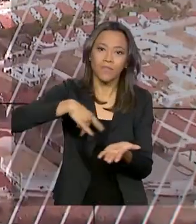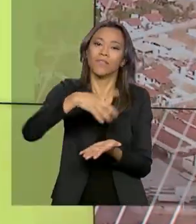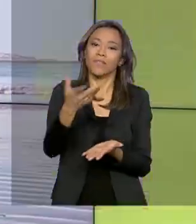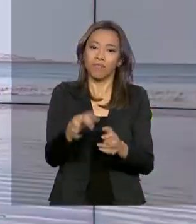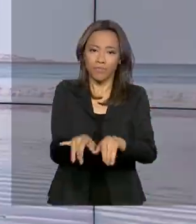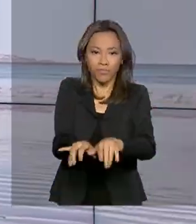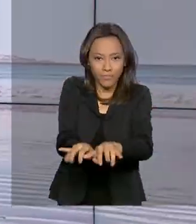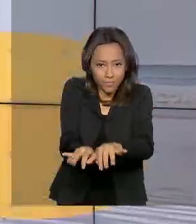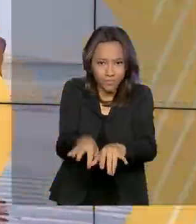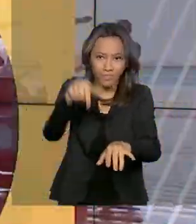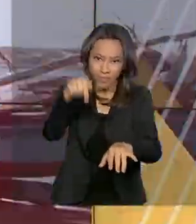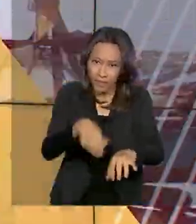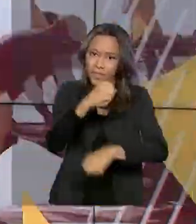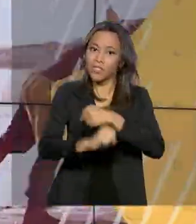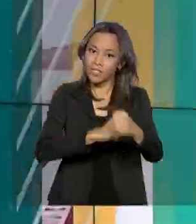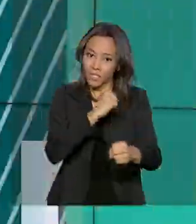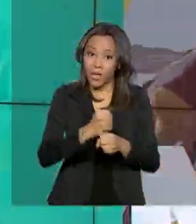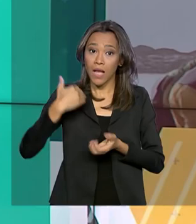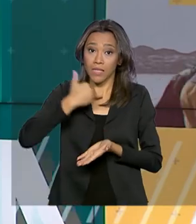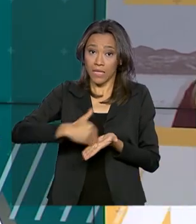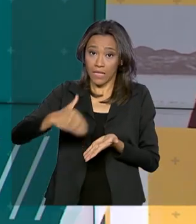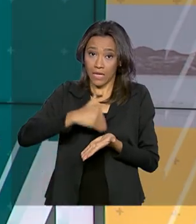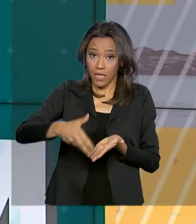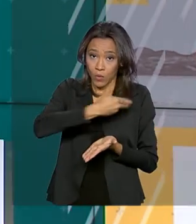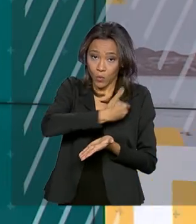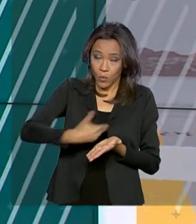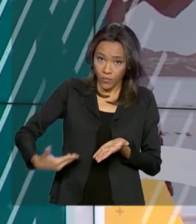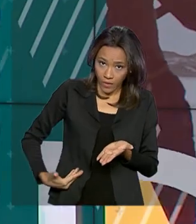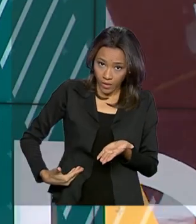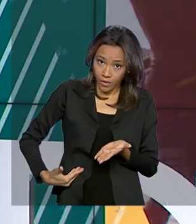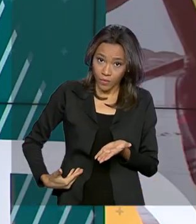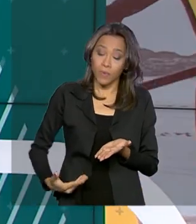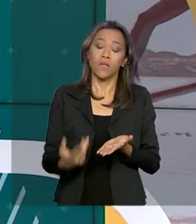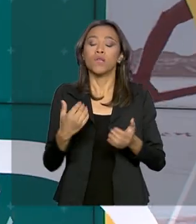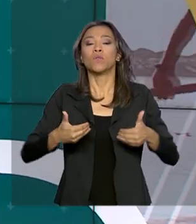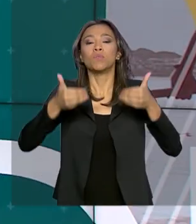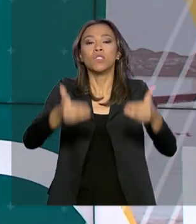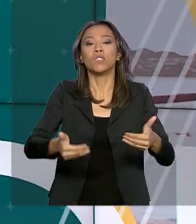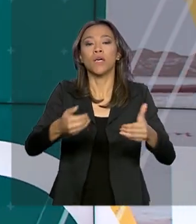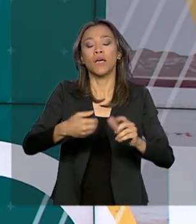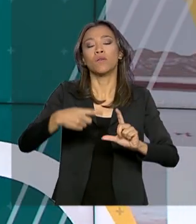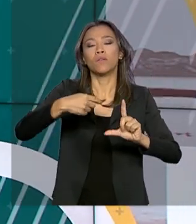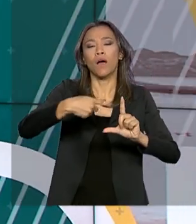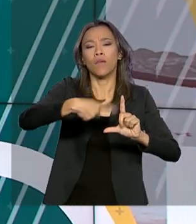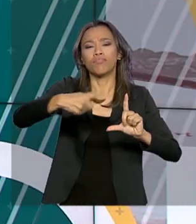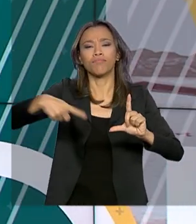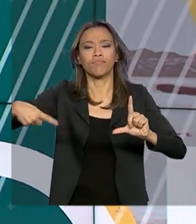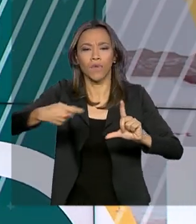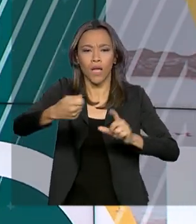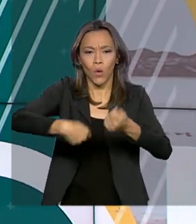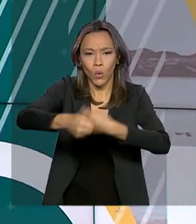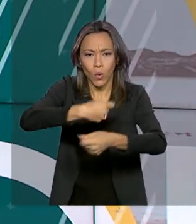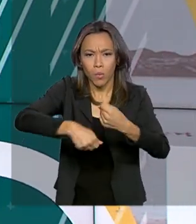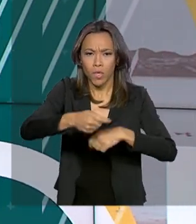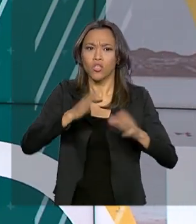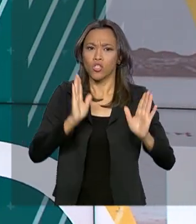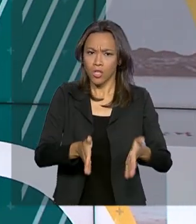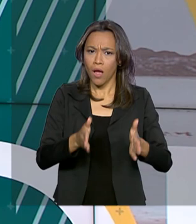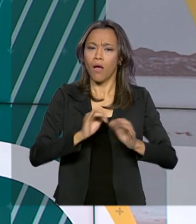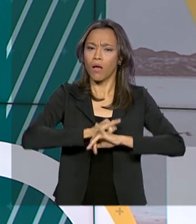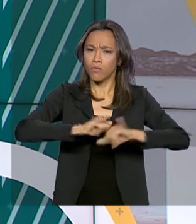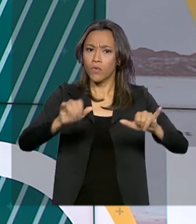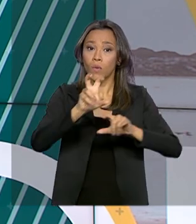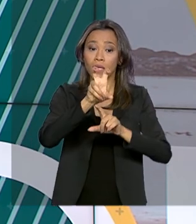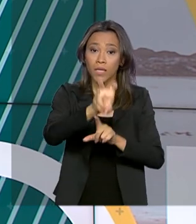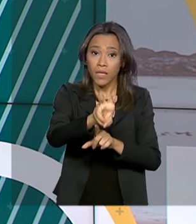ano. A Secretaria de Governo Digital do Ministério da Economia contabilizou 503 novos serviços